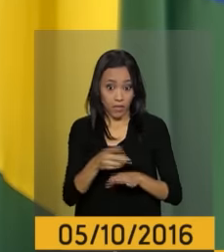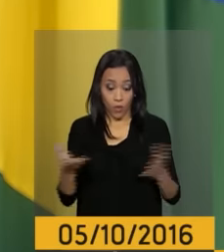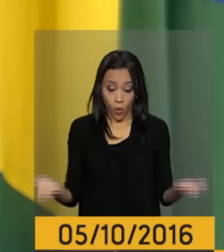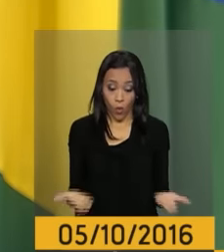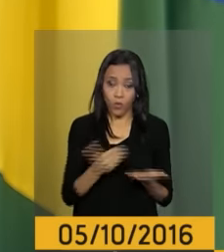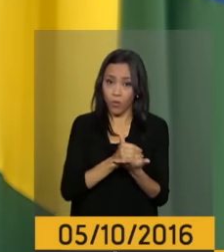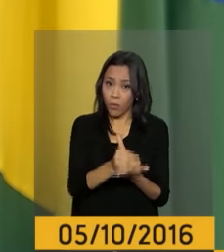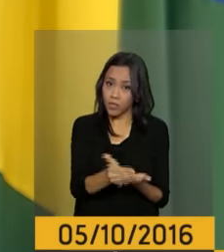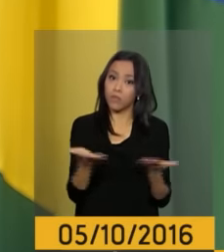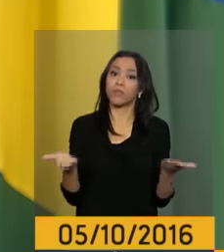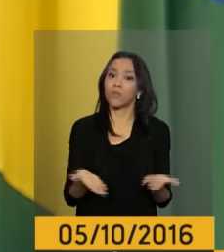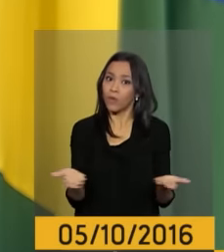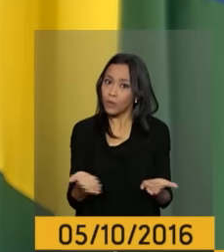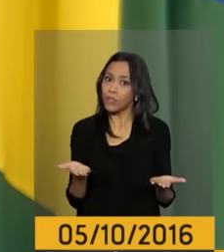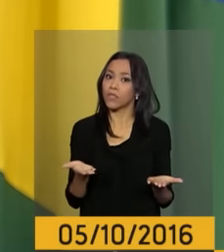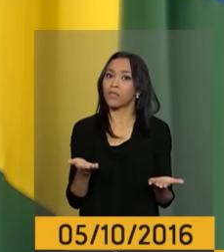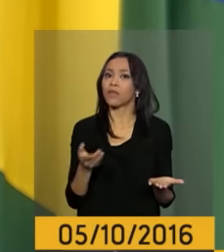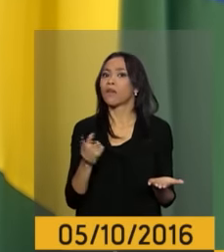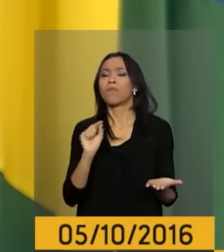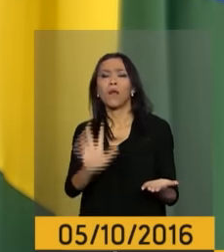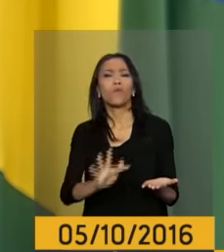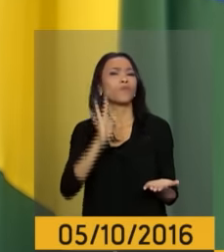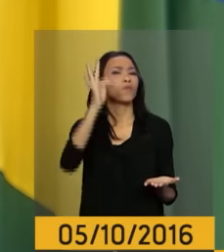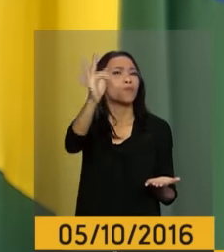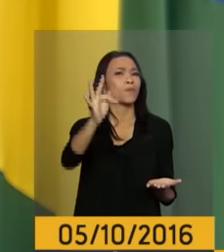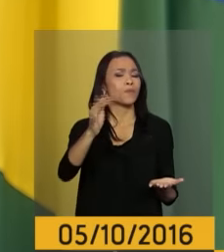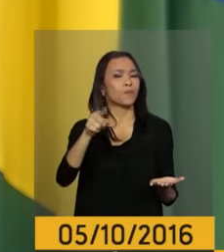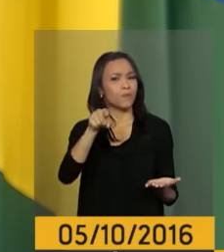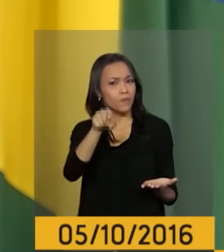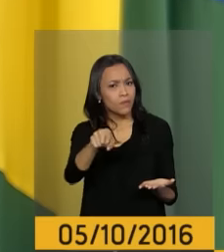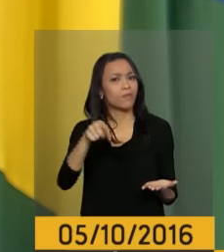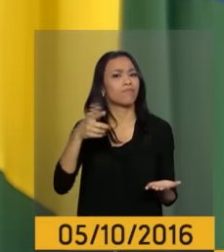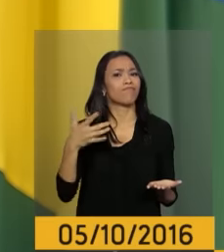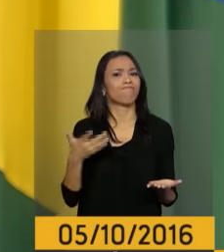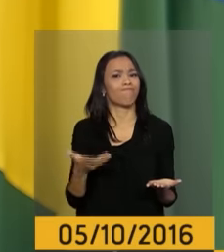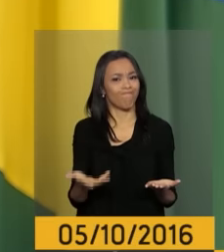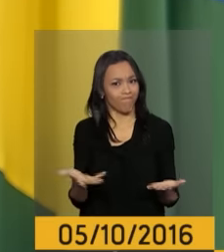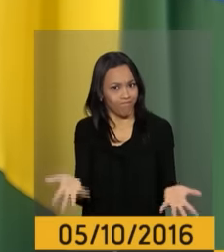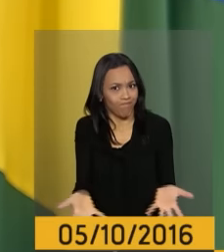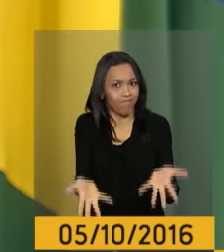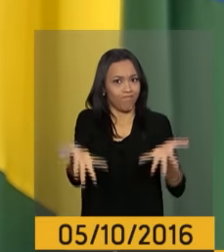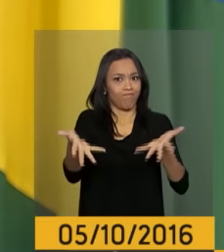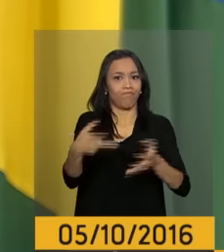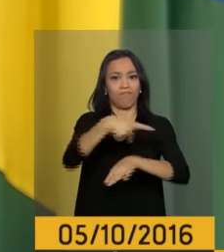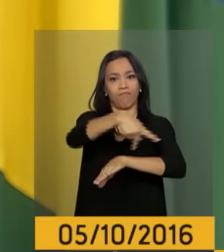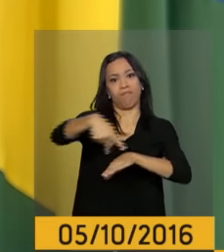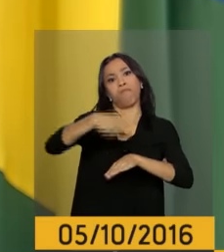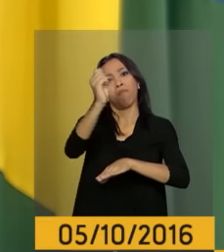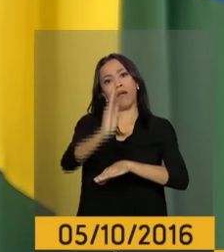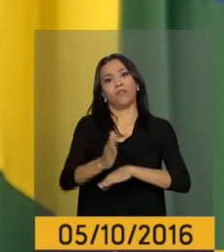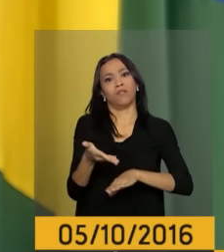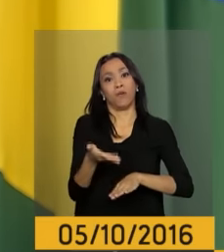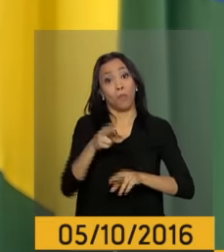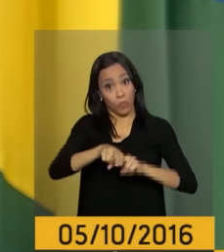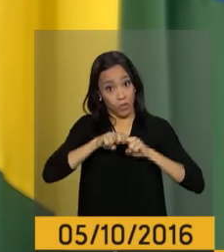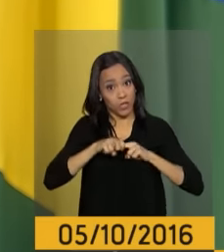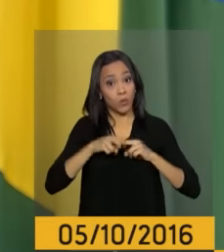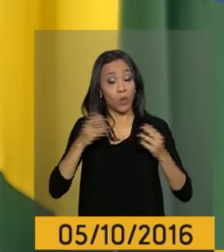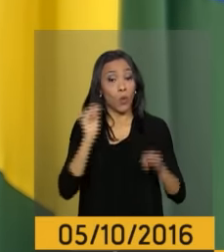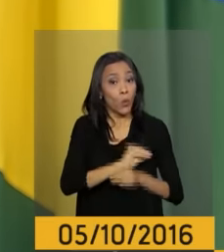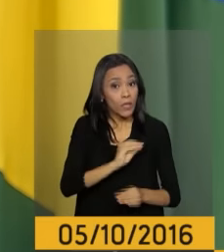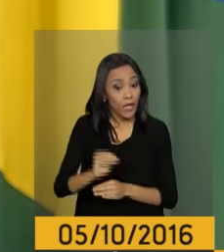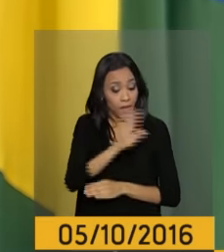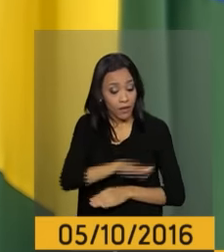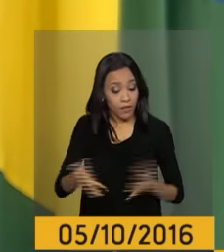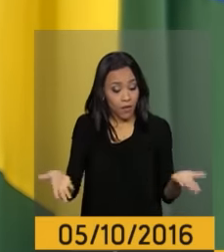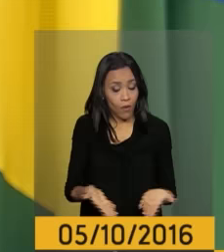hoje para engrandecer mais uma vez o nosso país. Por isso que cuidar da criança de hoje